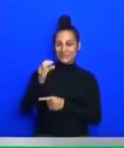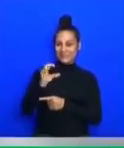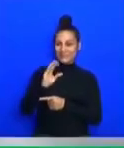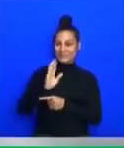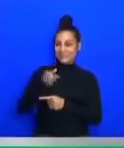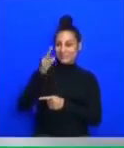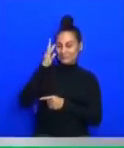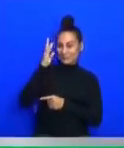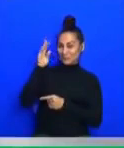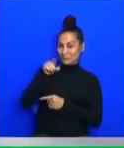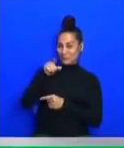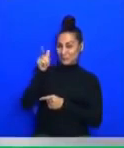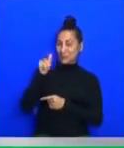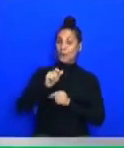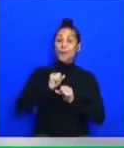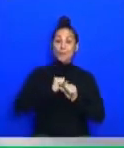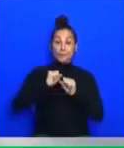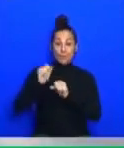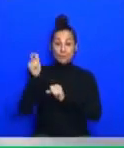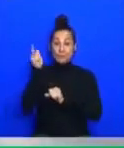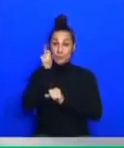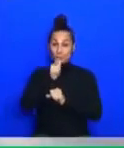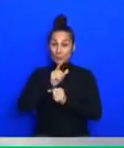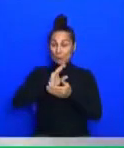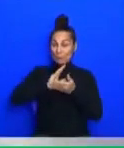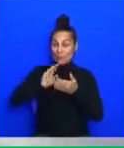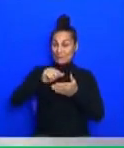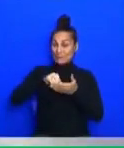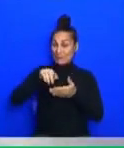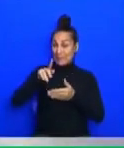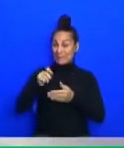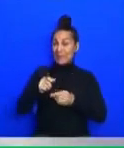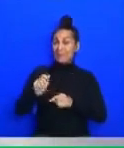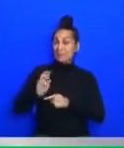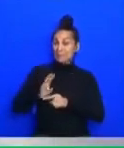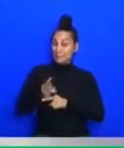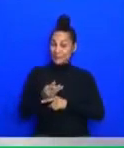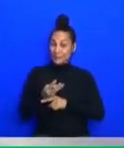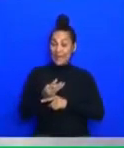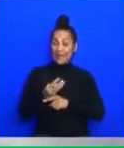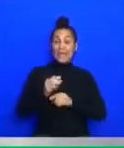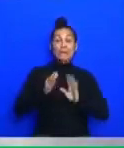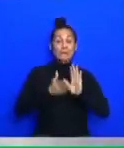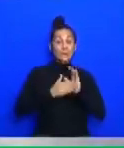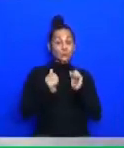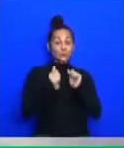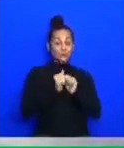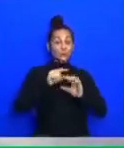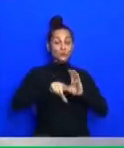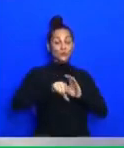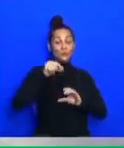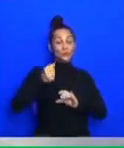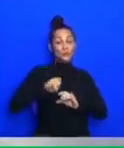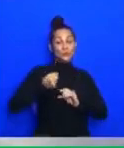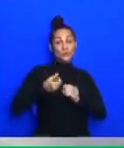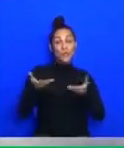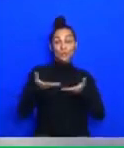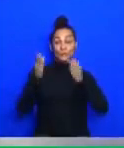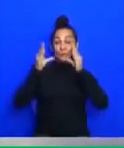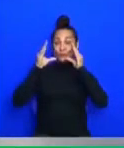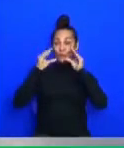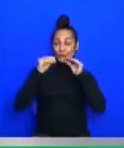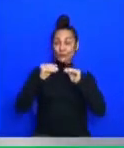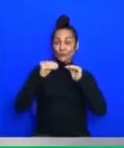30.750.935,38 reais. Já pensou? Você pode ser o próximo milionário da Mega Sena. Apostas em mãos, porque já você vai conhecer os números premiados